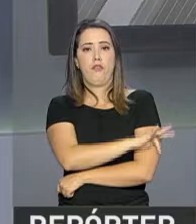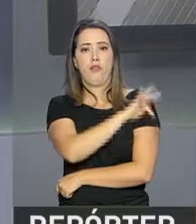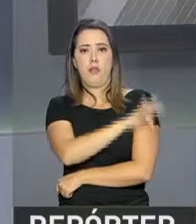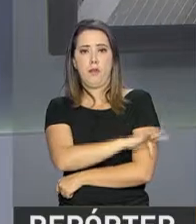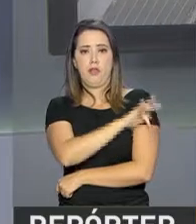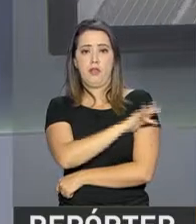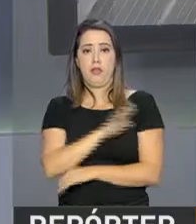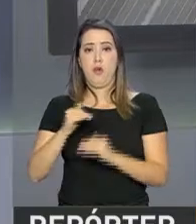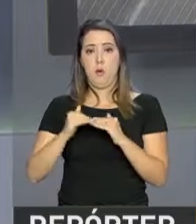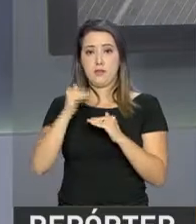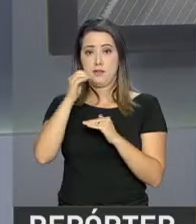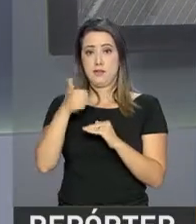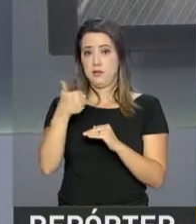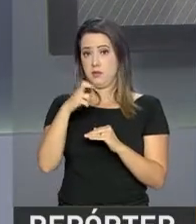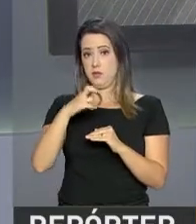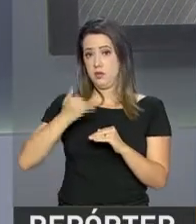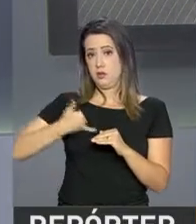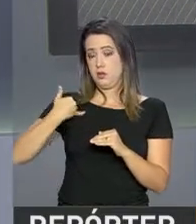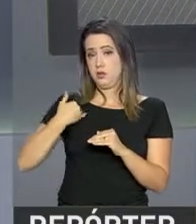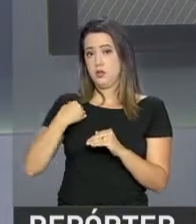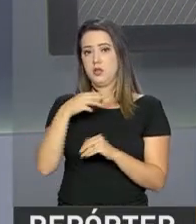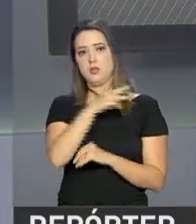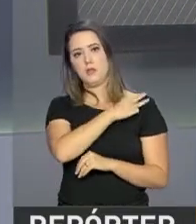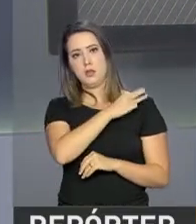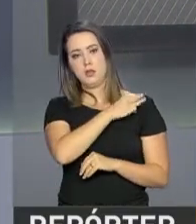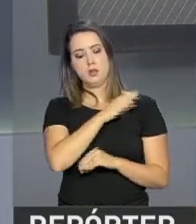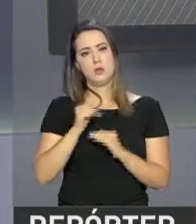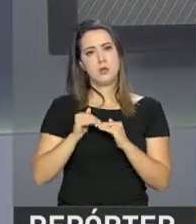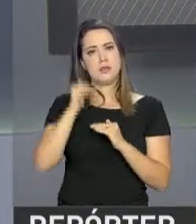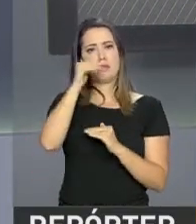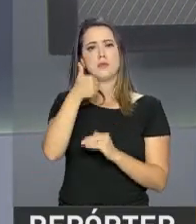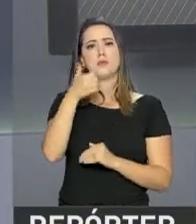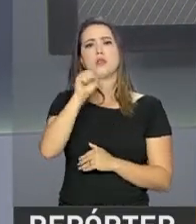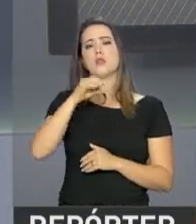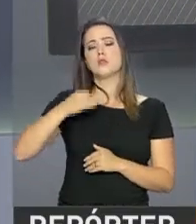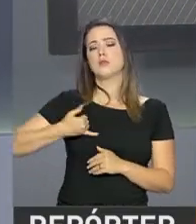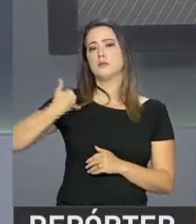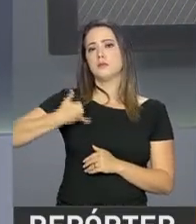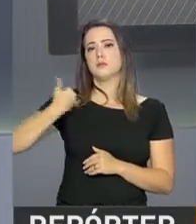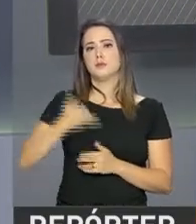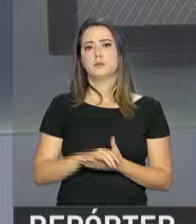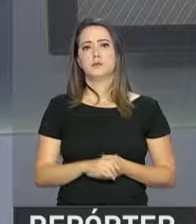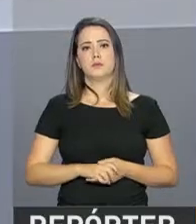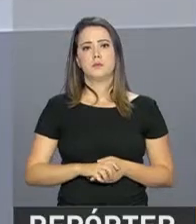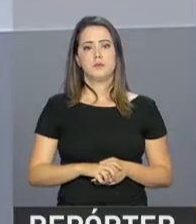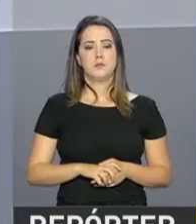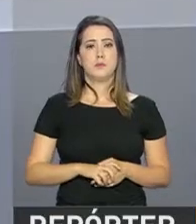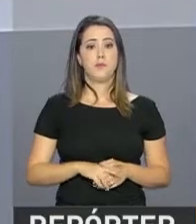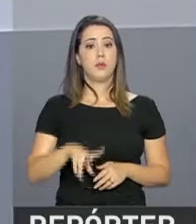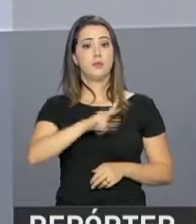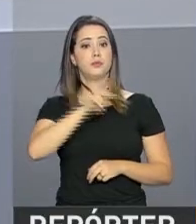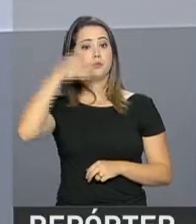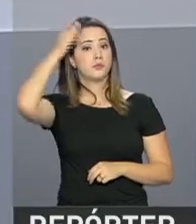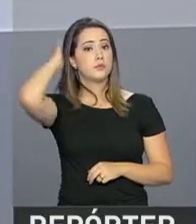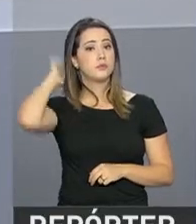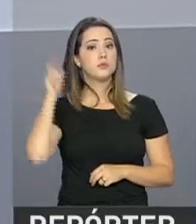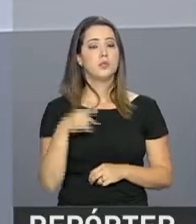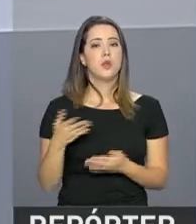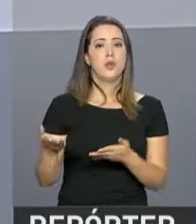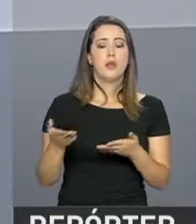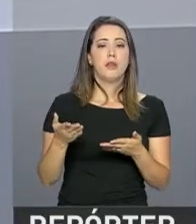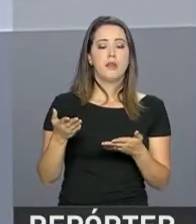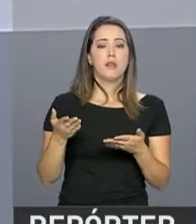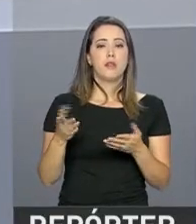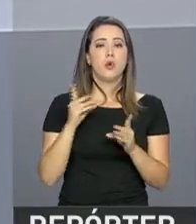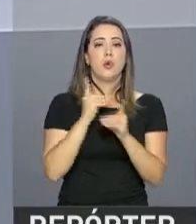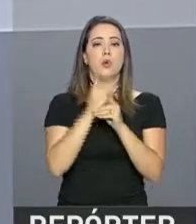fundamental para maiores de 15 anos e para o ensino médio para maiores de 18 anos. O presidente Michel Temer recebe